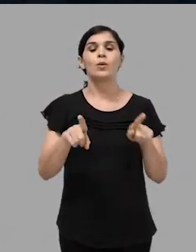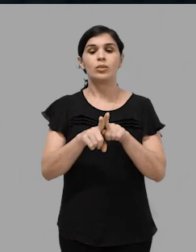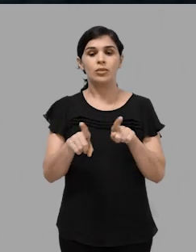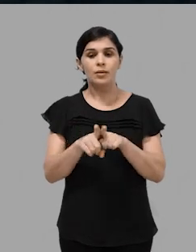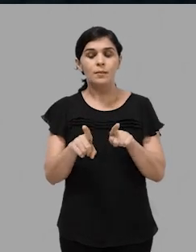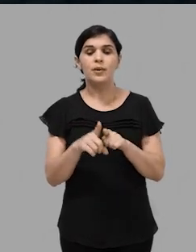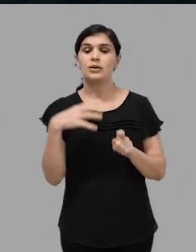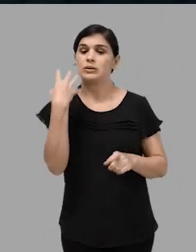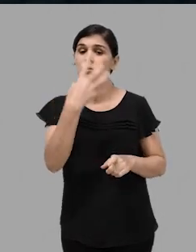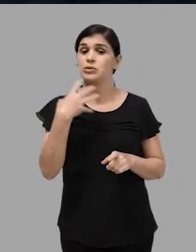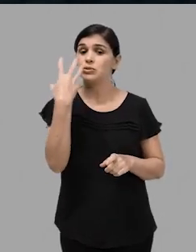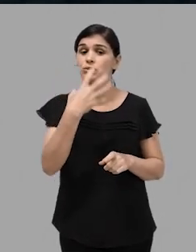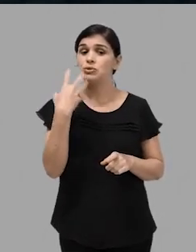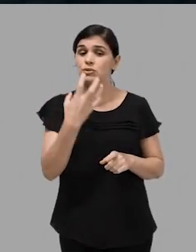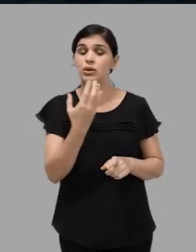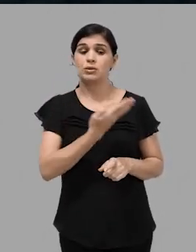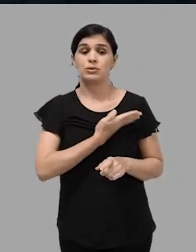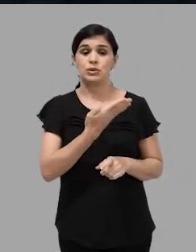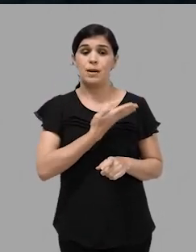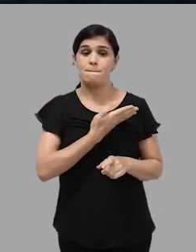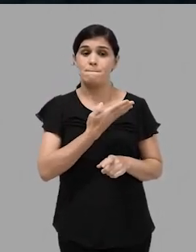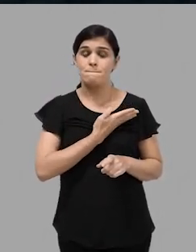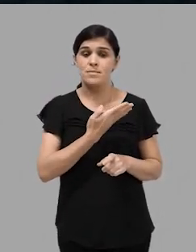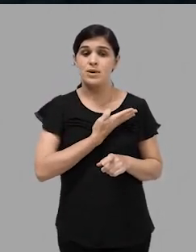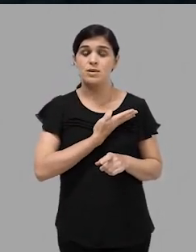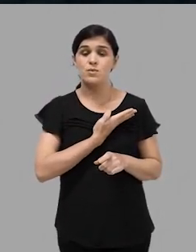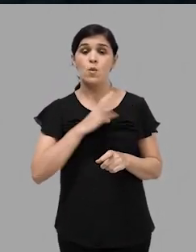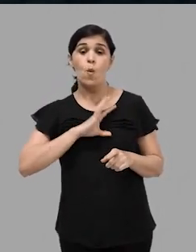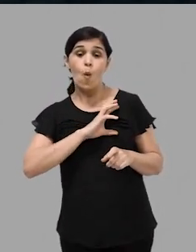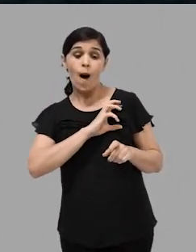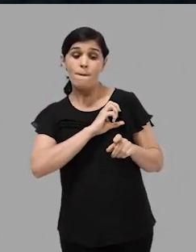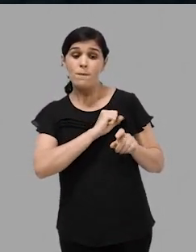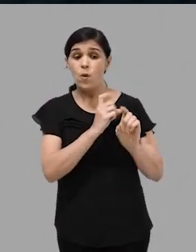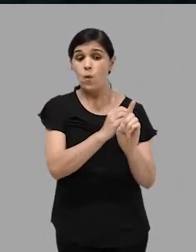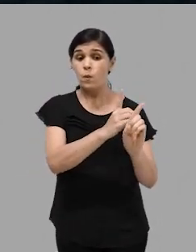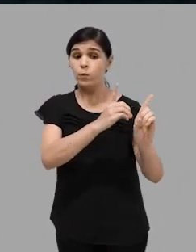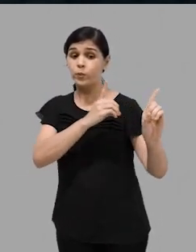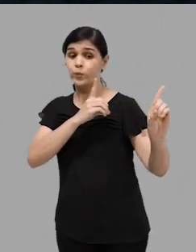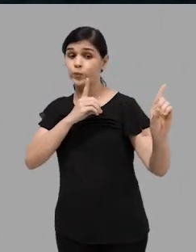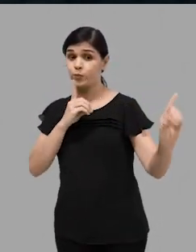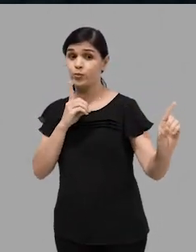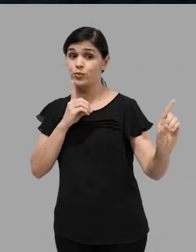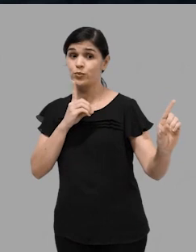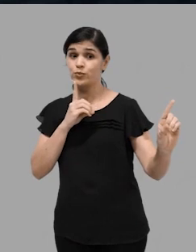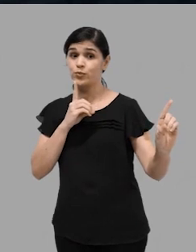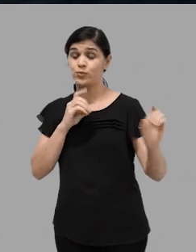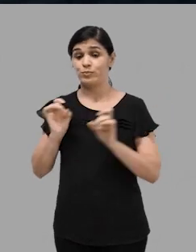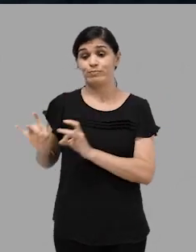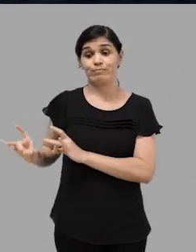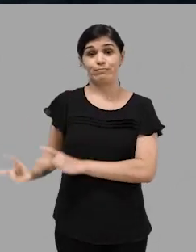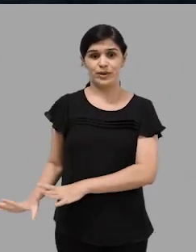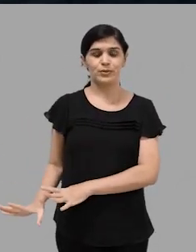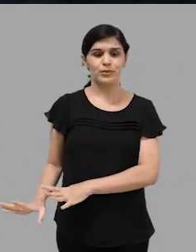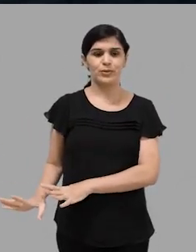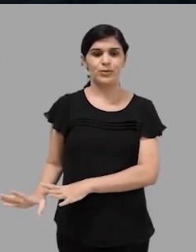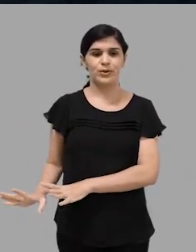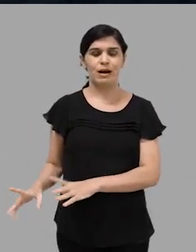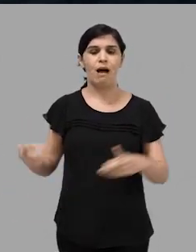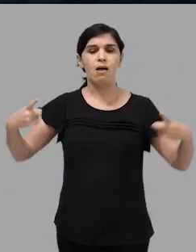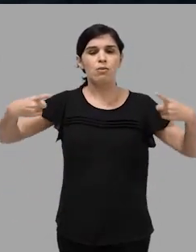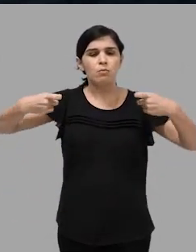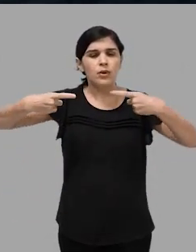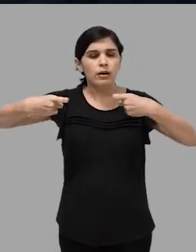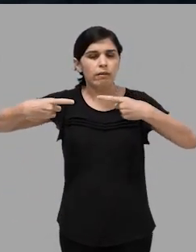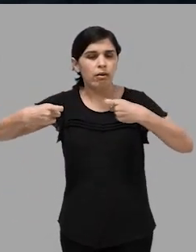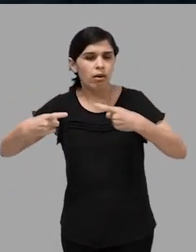esse amor tinha saído de perto do eu lírico, seja por uma guerra, seja por